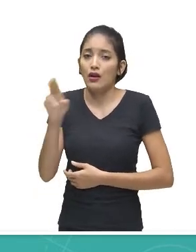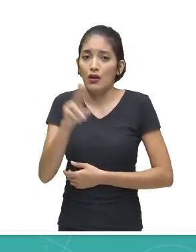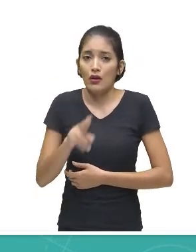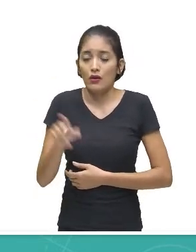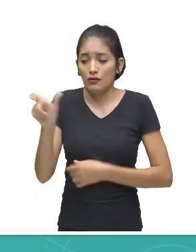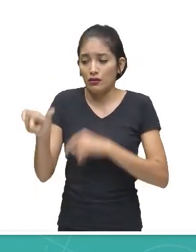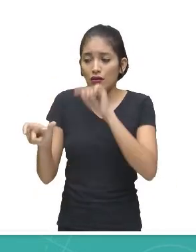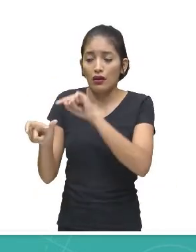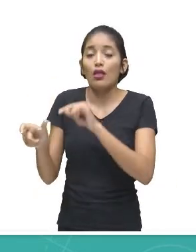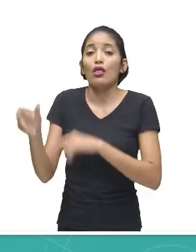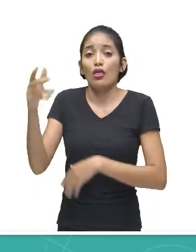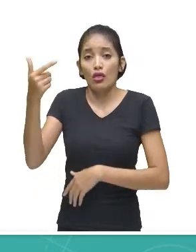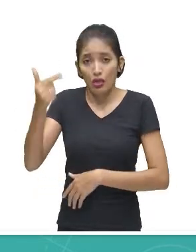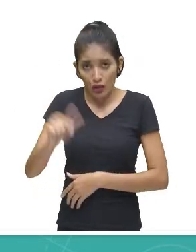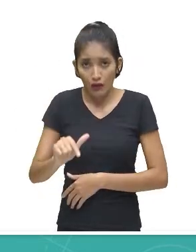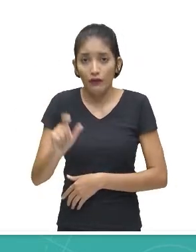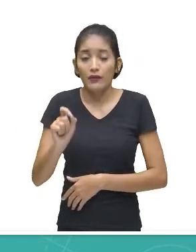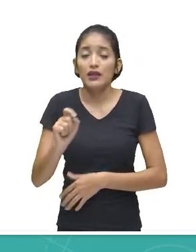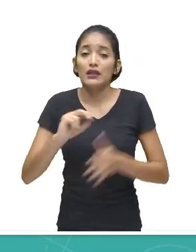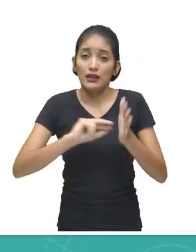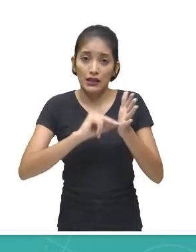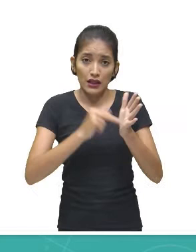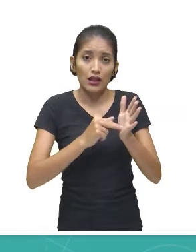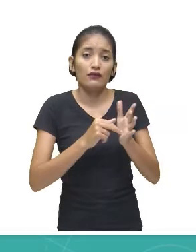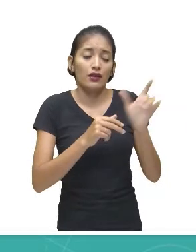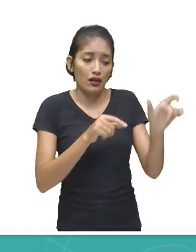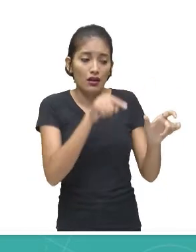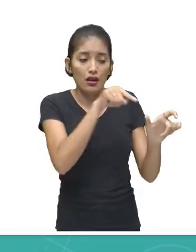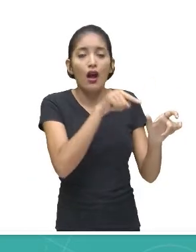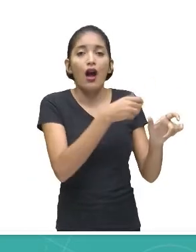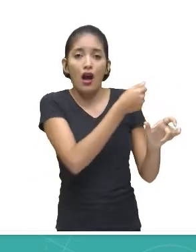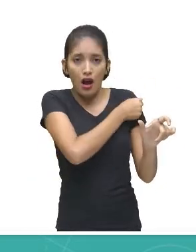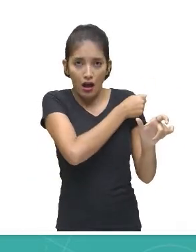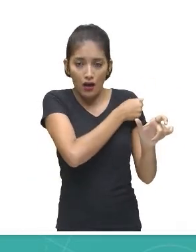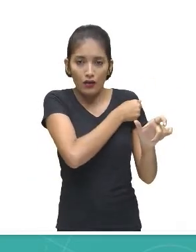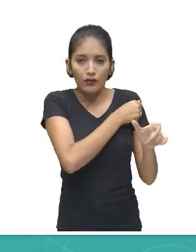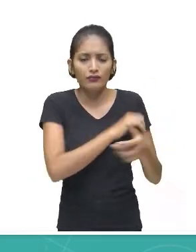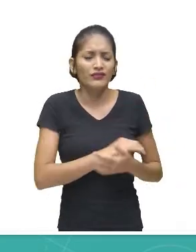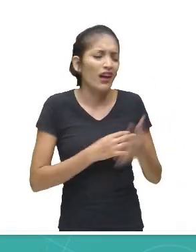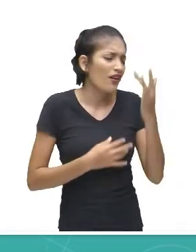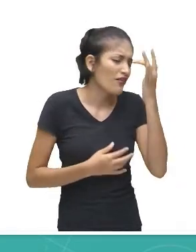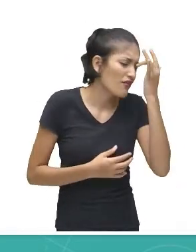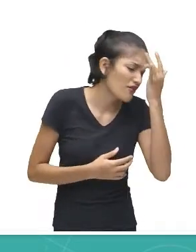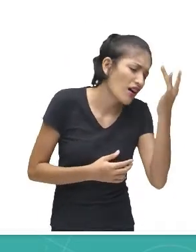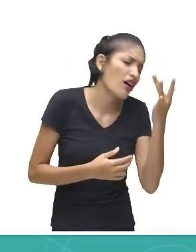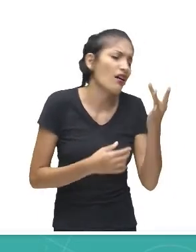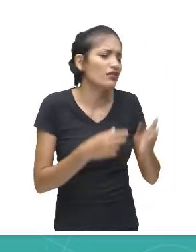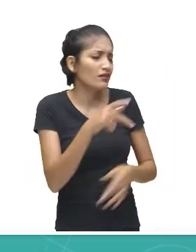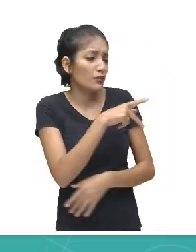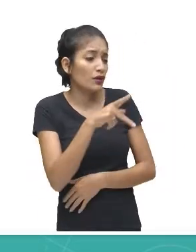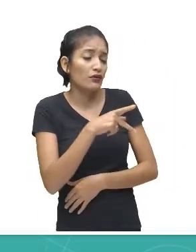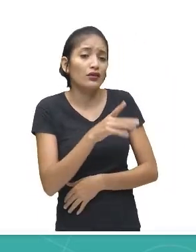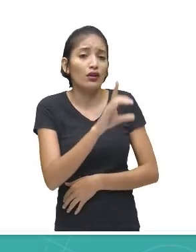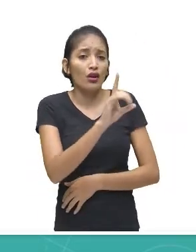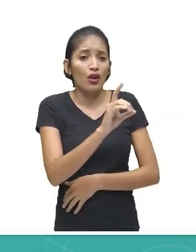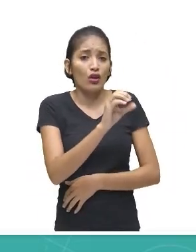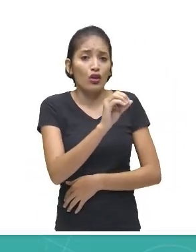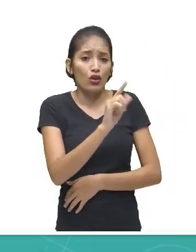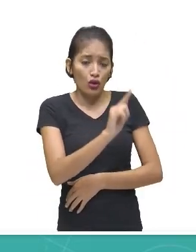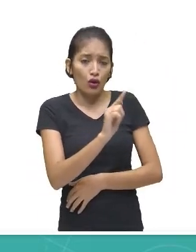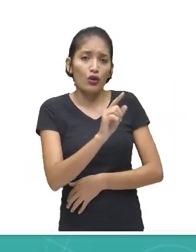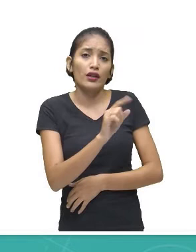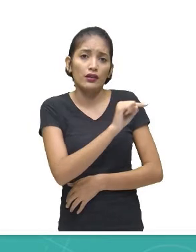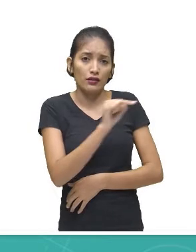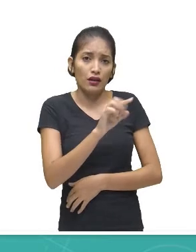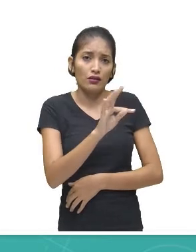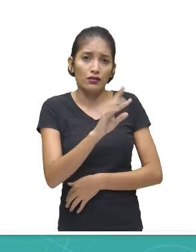personagem novamente, que é o menino, né? O aluno. Muito fácil, professora. Dog-tor.